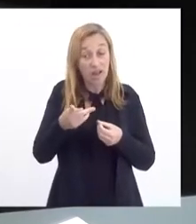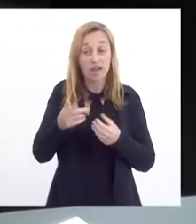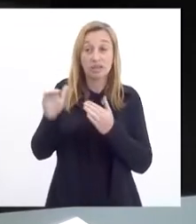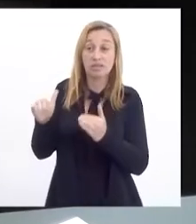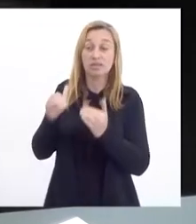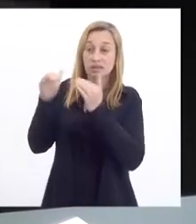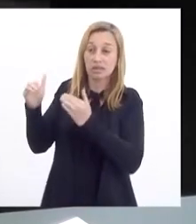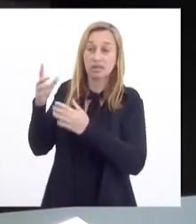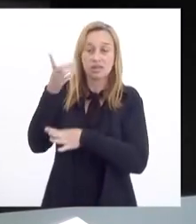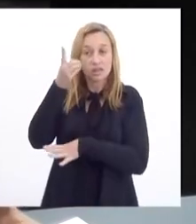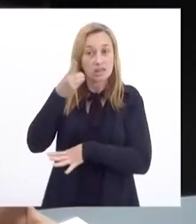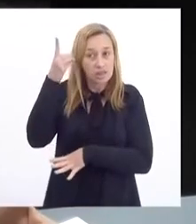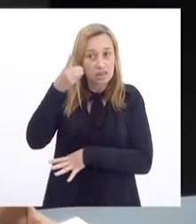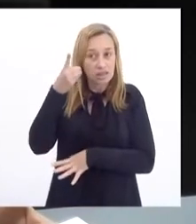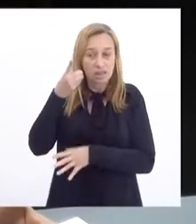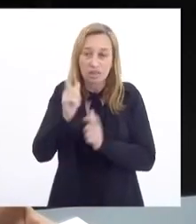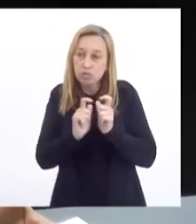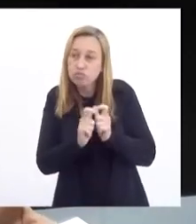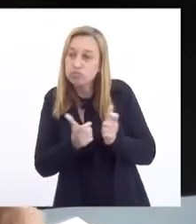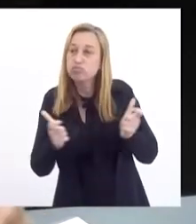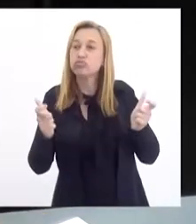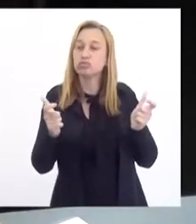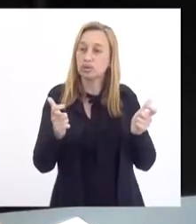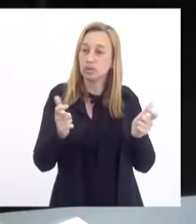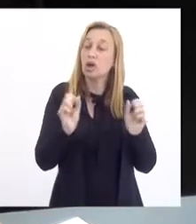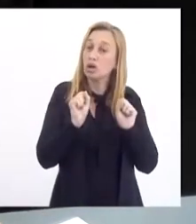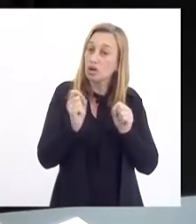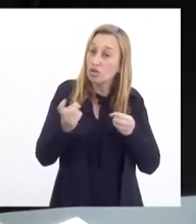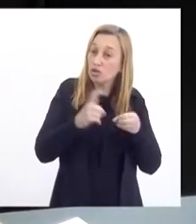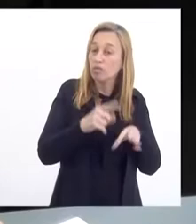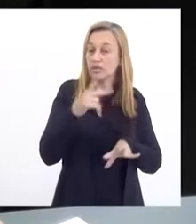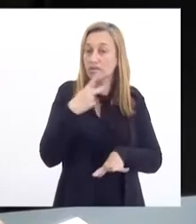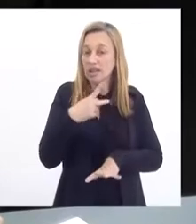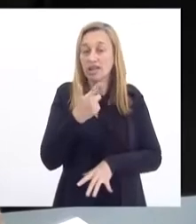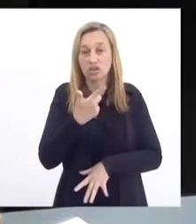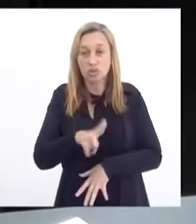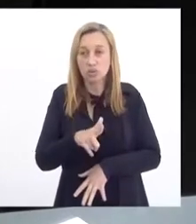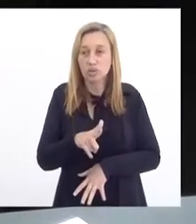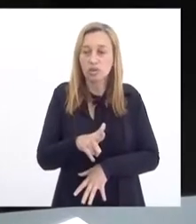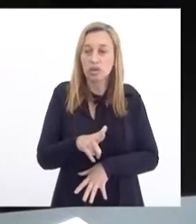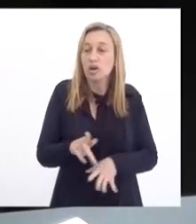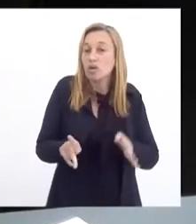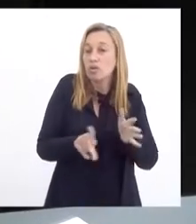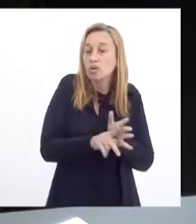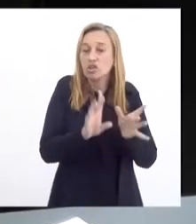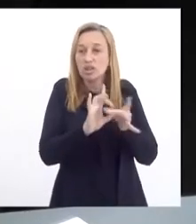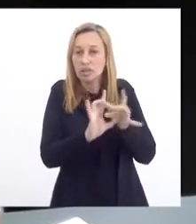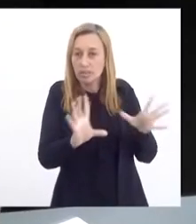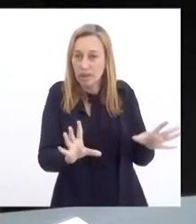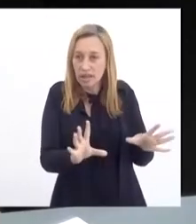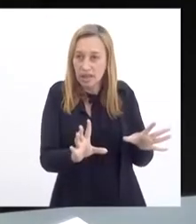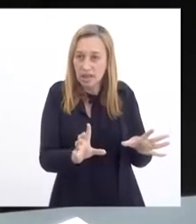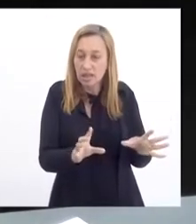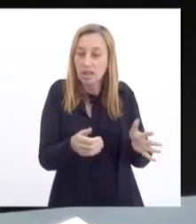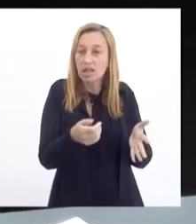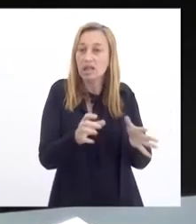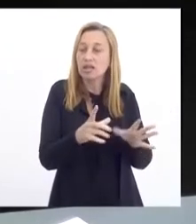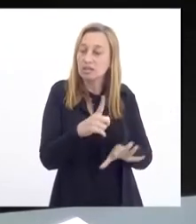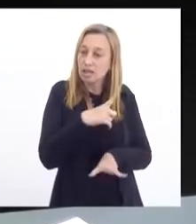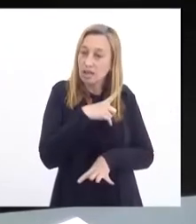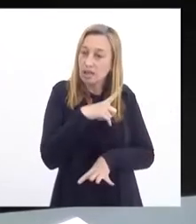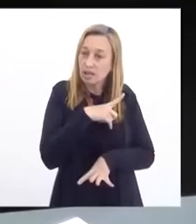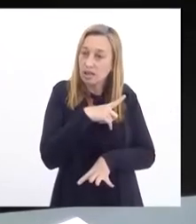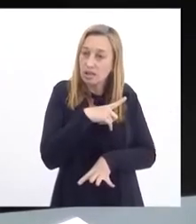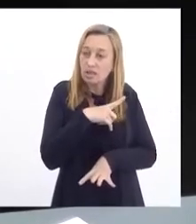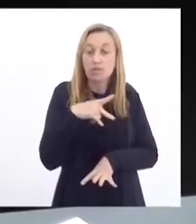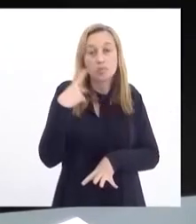já há precedentes imensos. E volto a dizer, projeto autorizativo, ele existe para